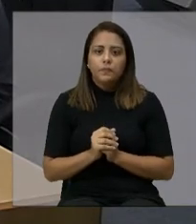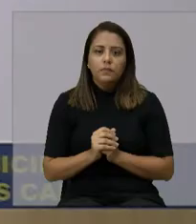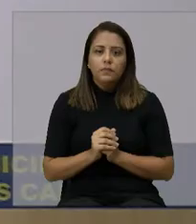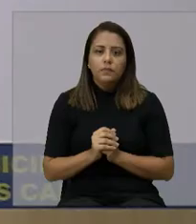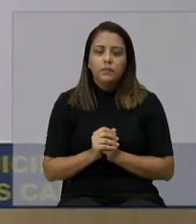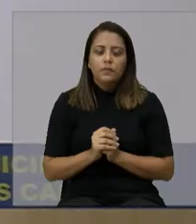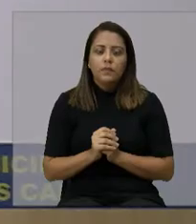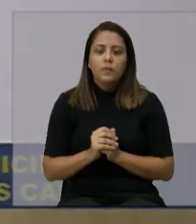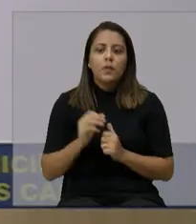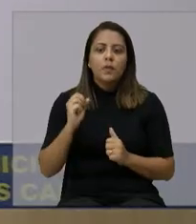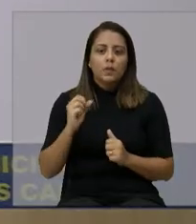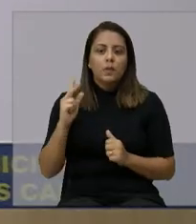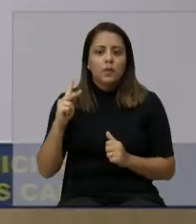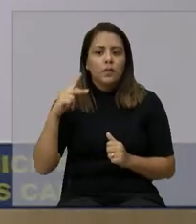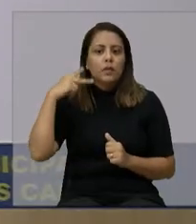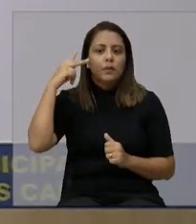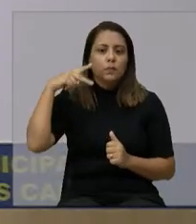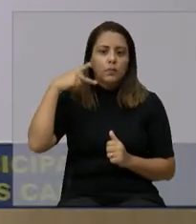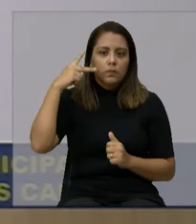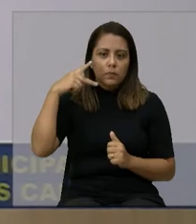Ok, vereador.